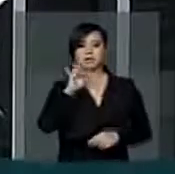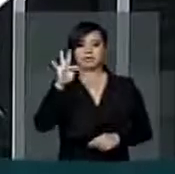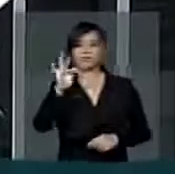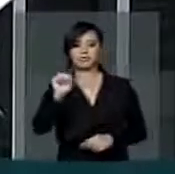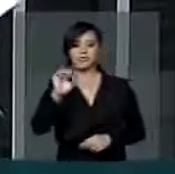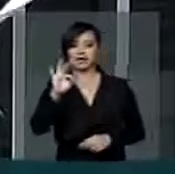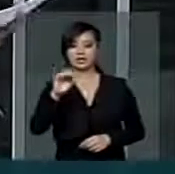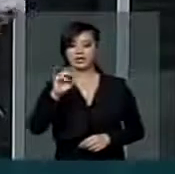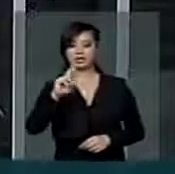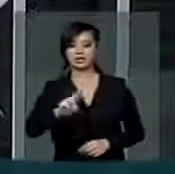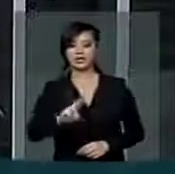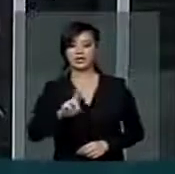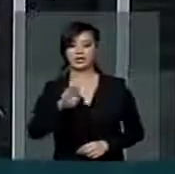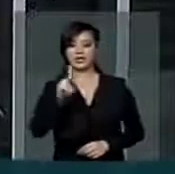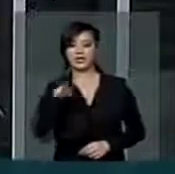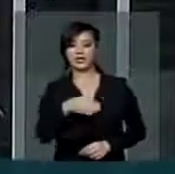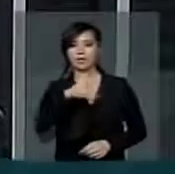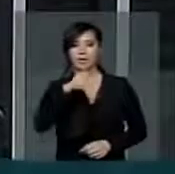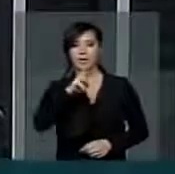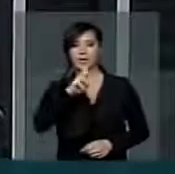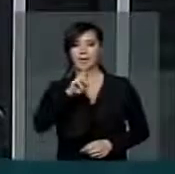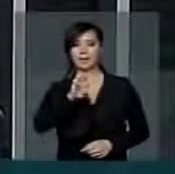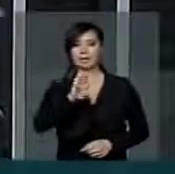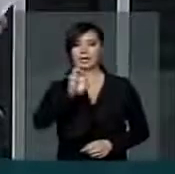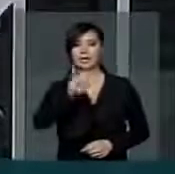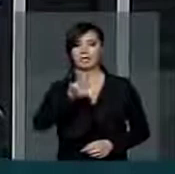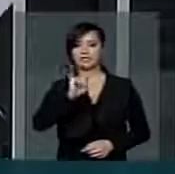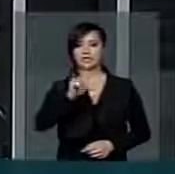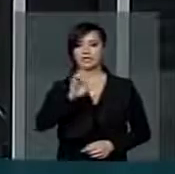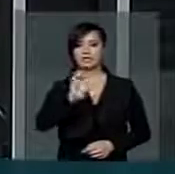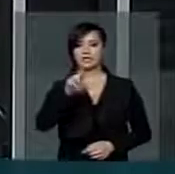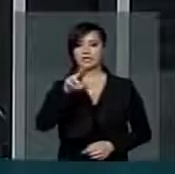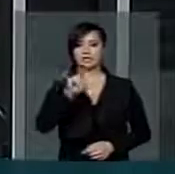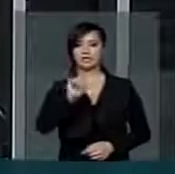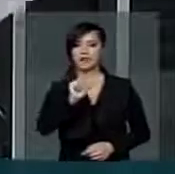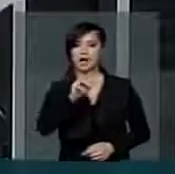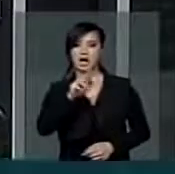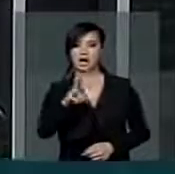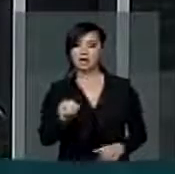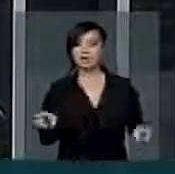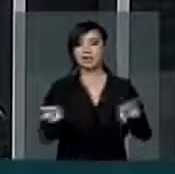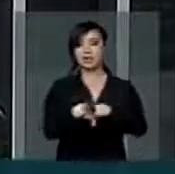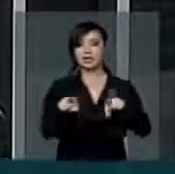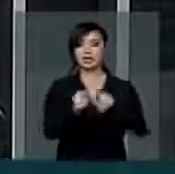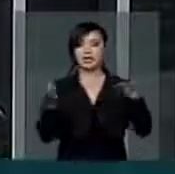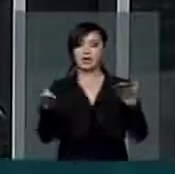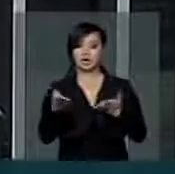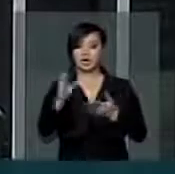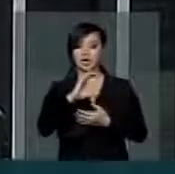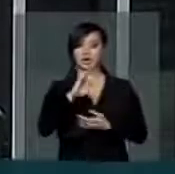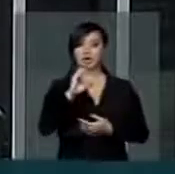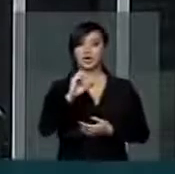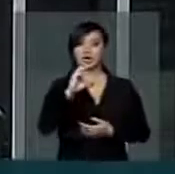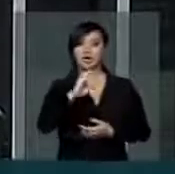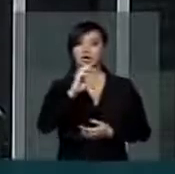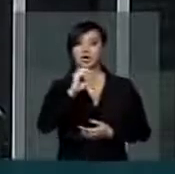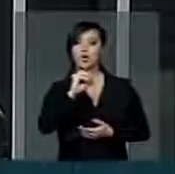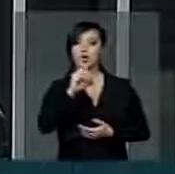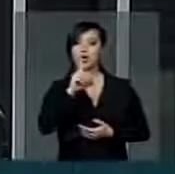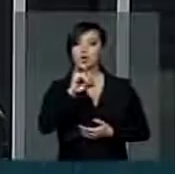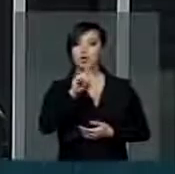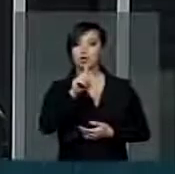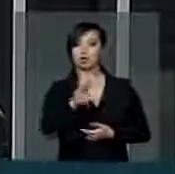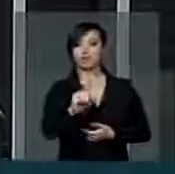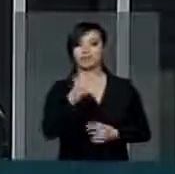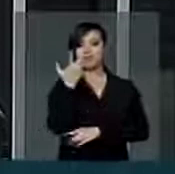saúde, e esse agora do Código Florestal, como é que fica se os vetos não forem apreciados?